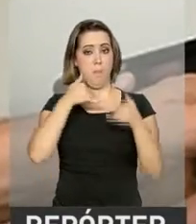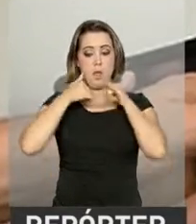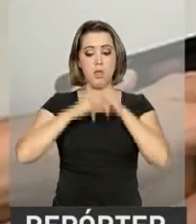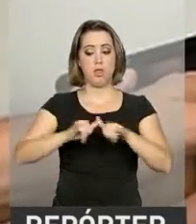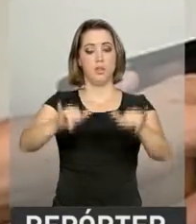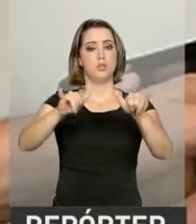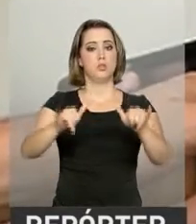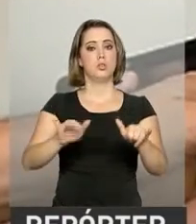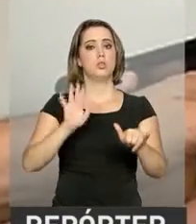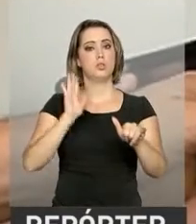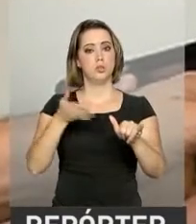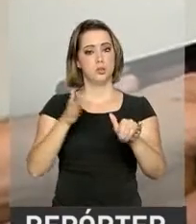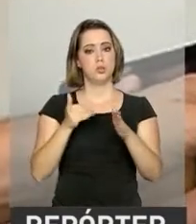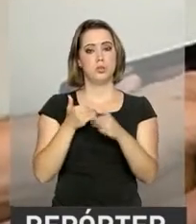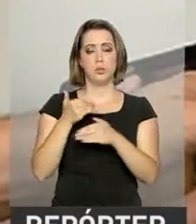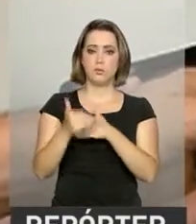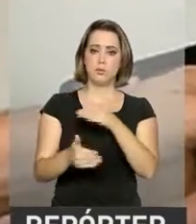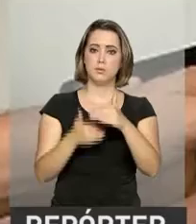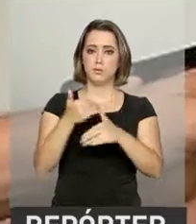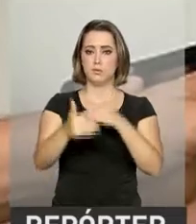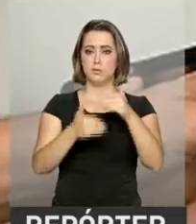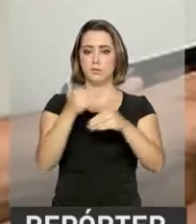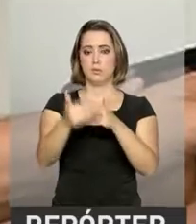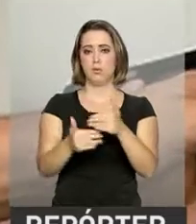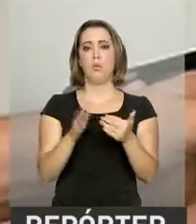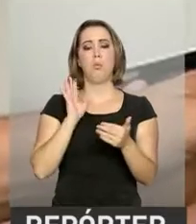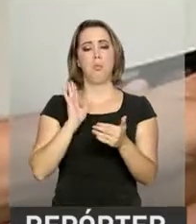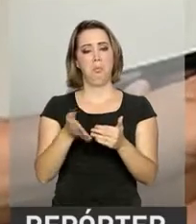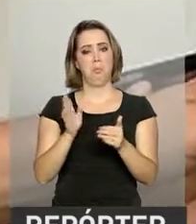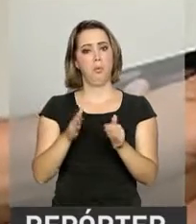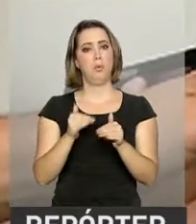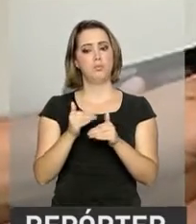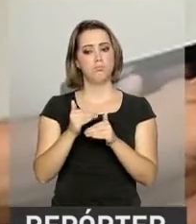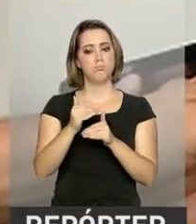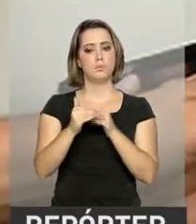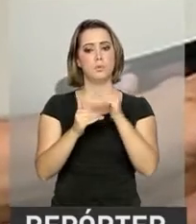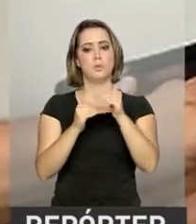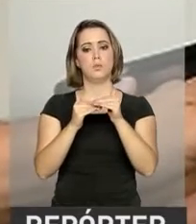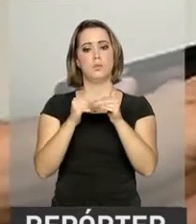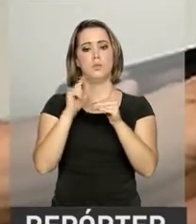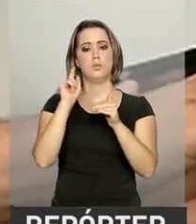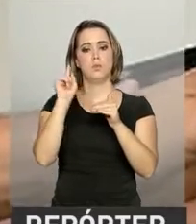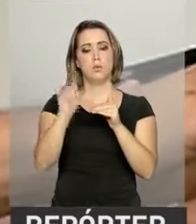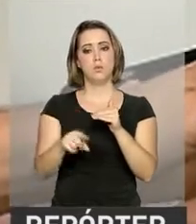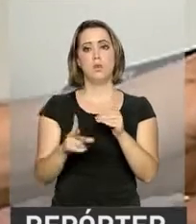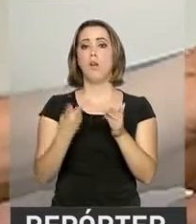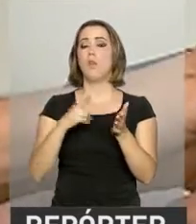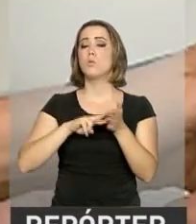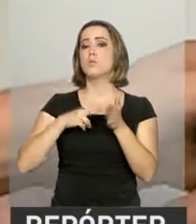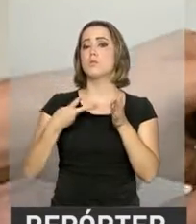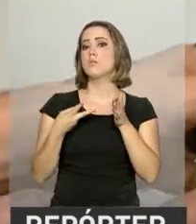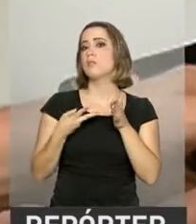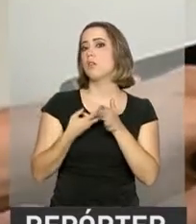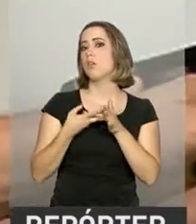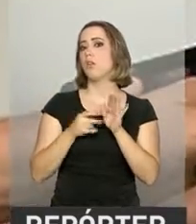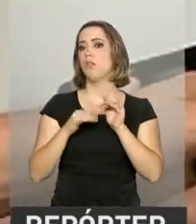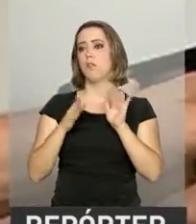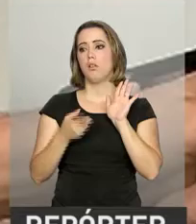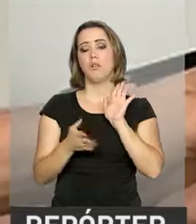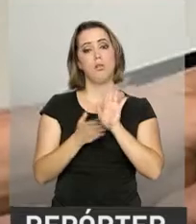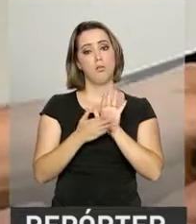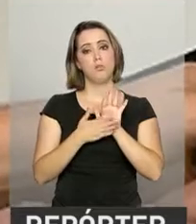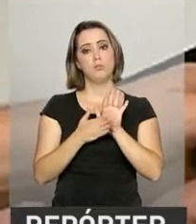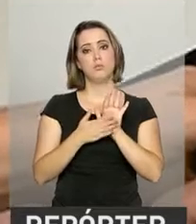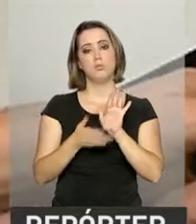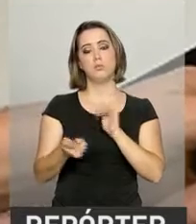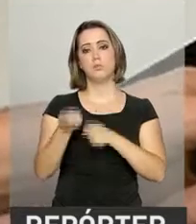energia, que já começa a reagir, o que é um significado claro de que a